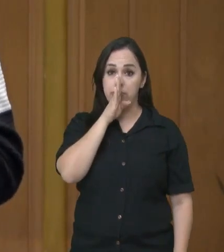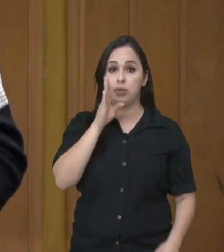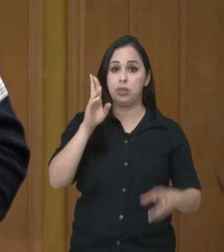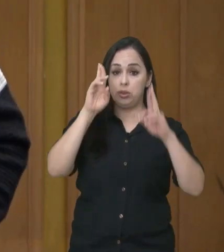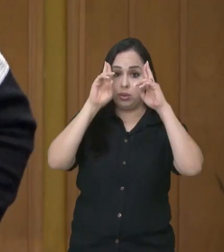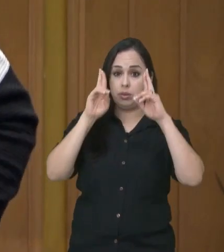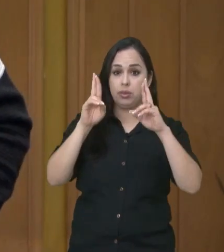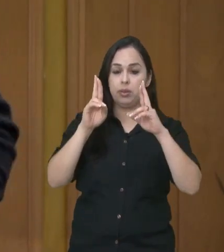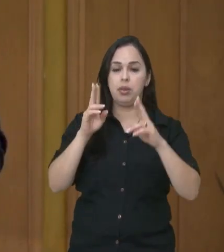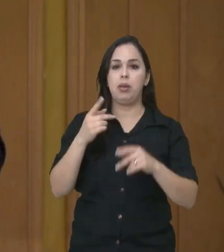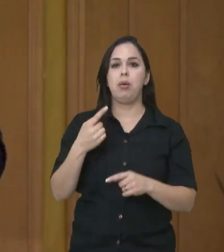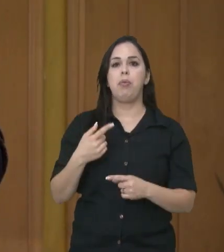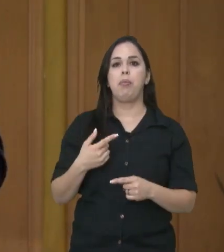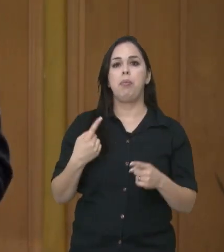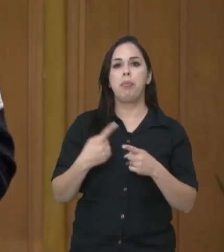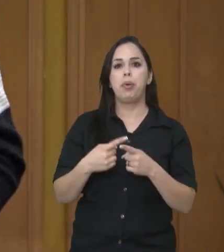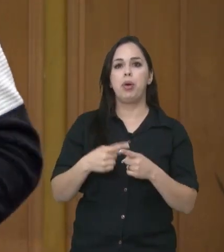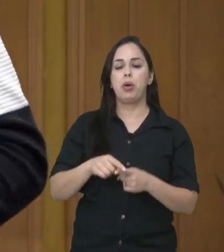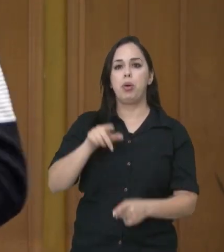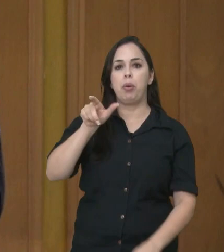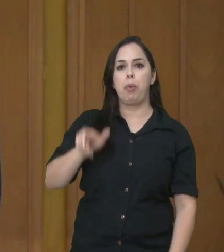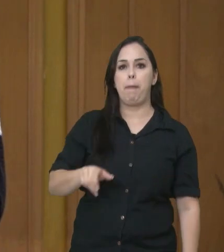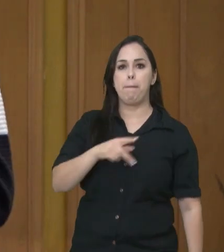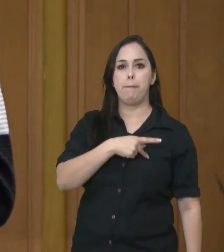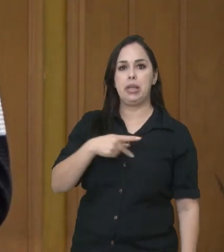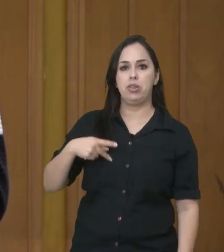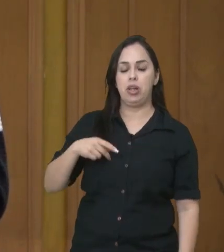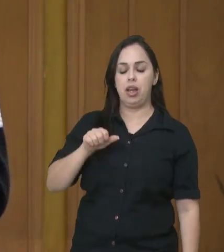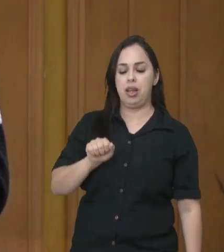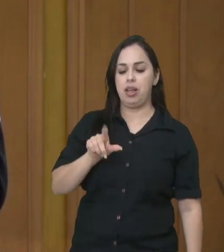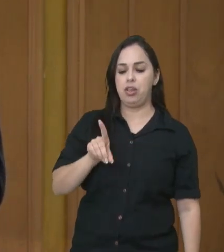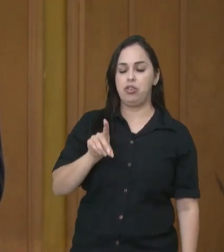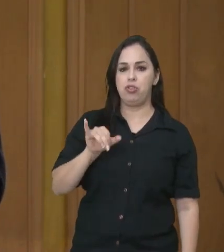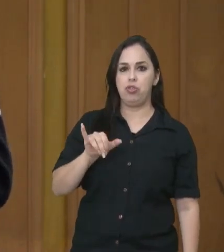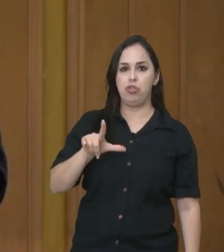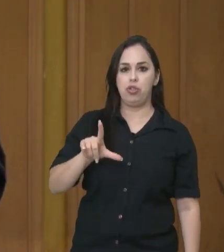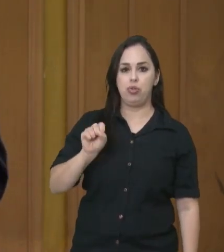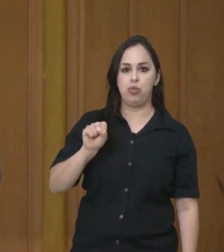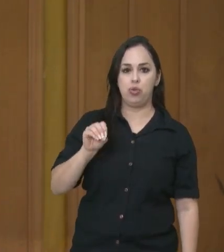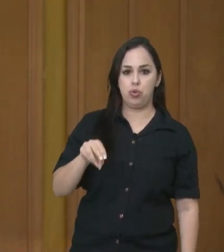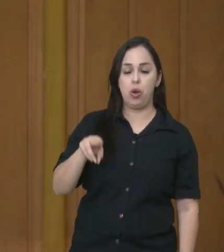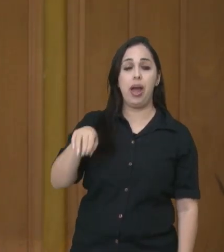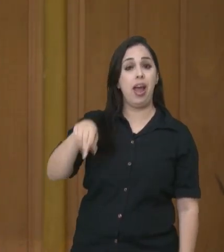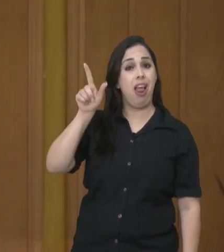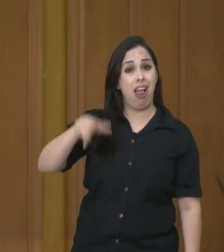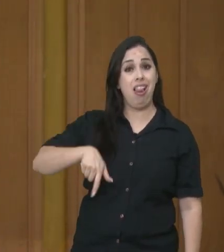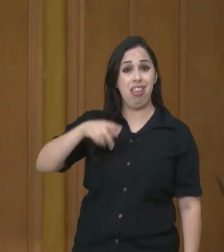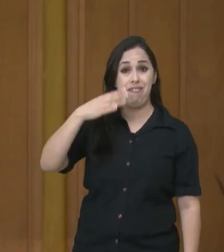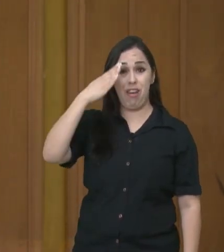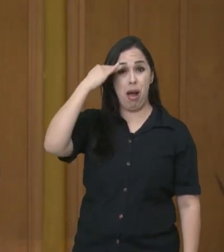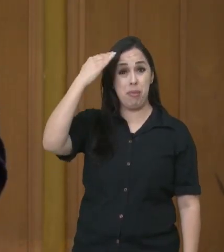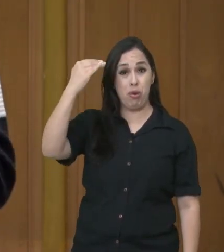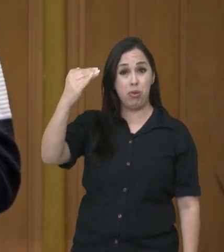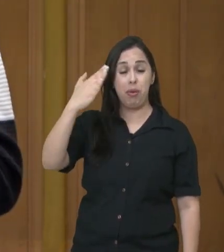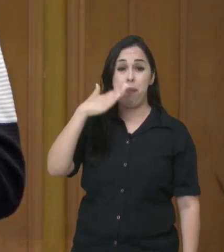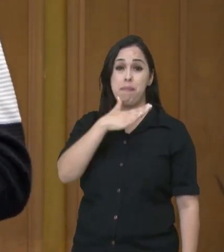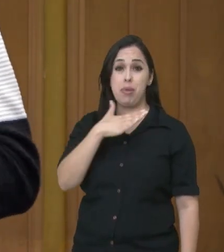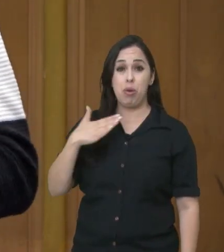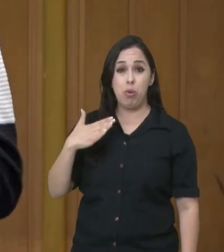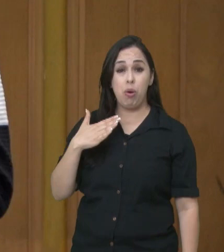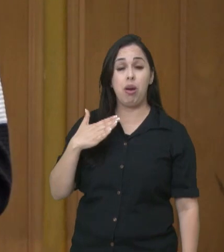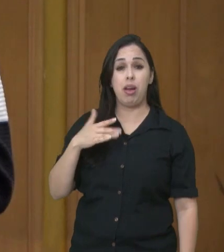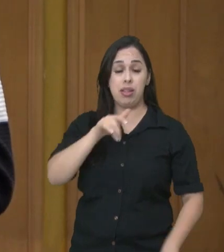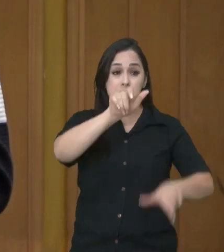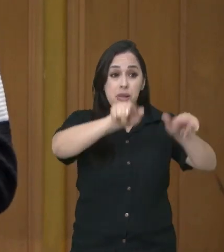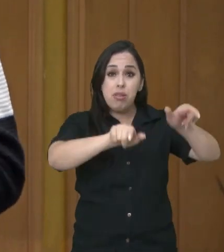do pastor Adilson Vanderlei de Oliveira, também muito conhecido entre os